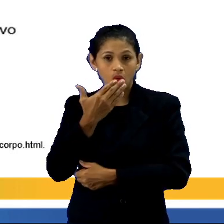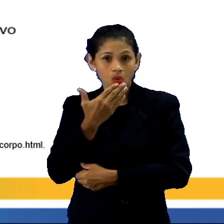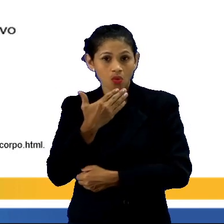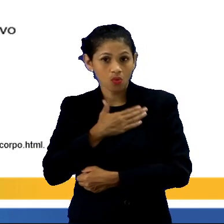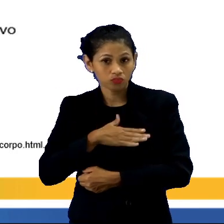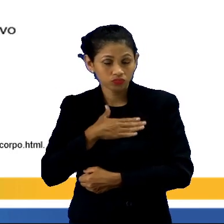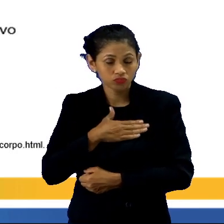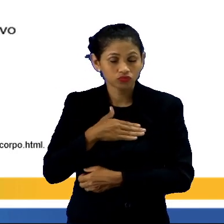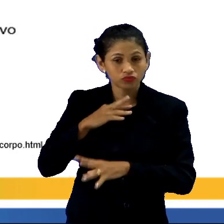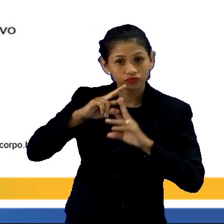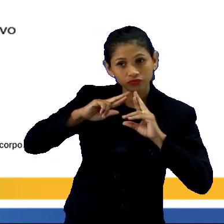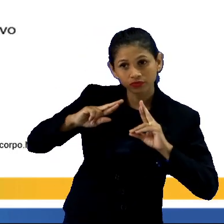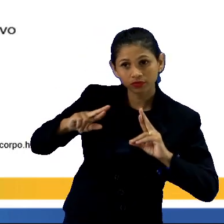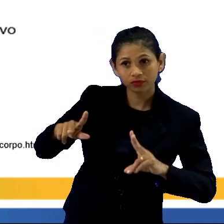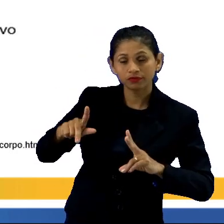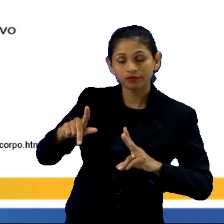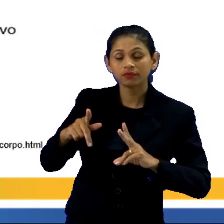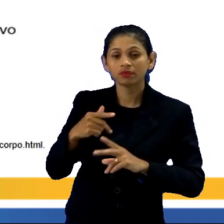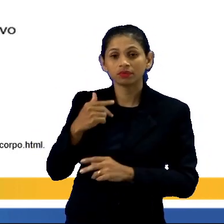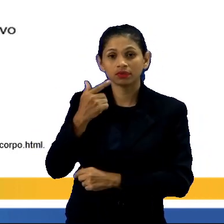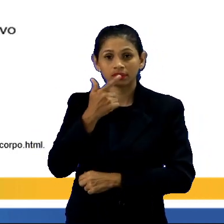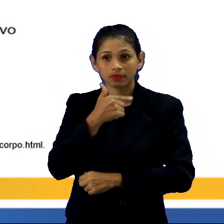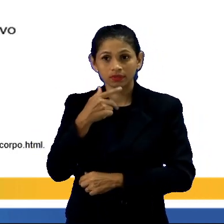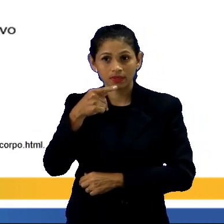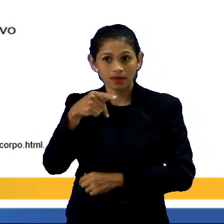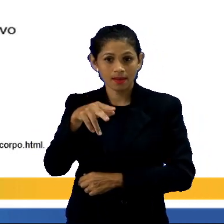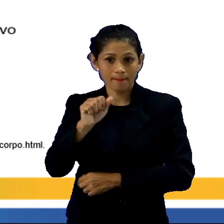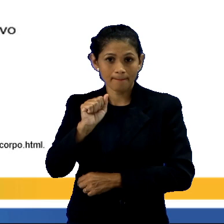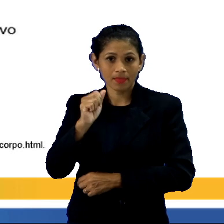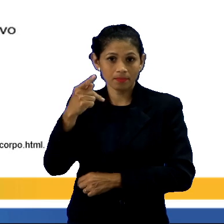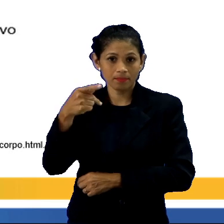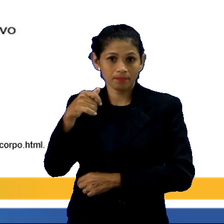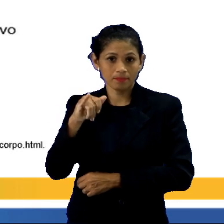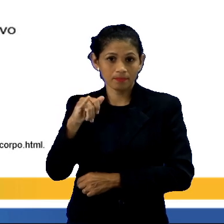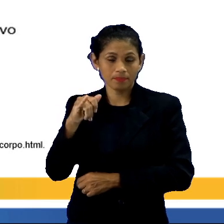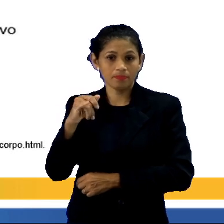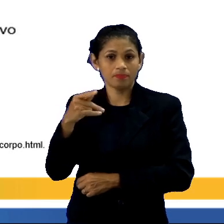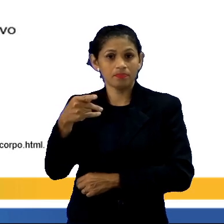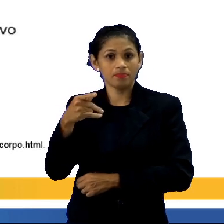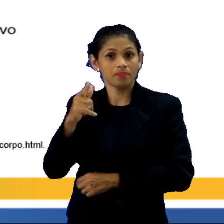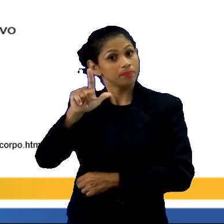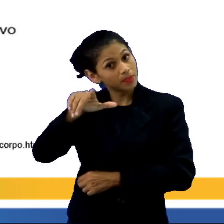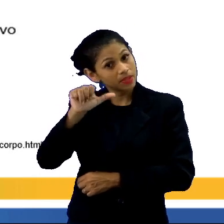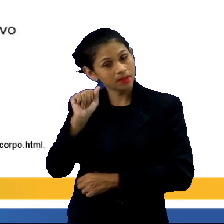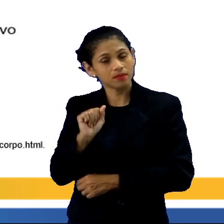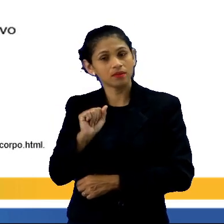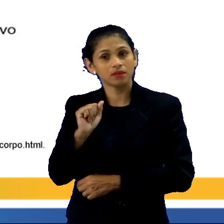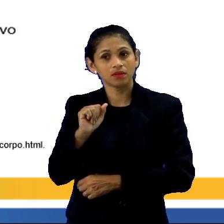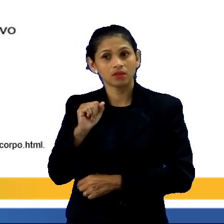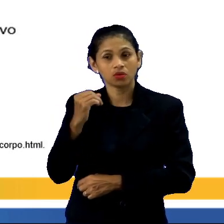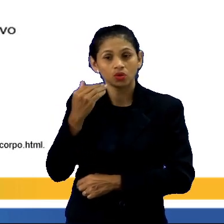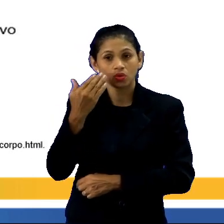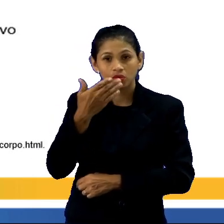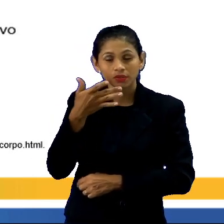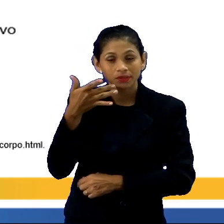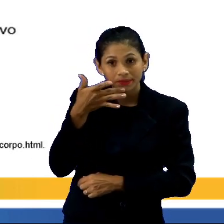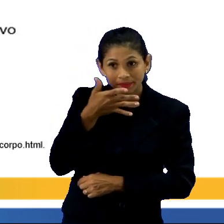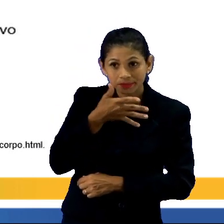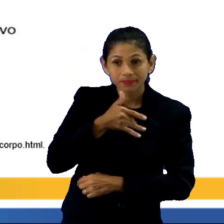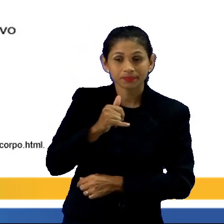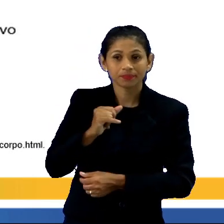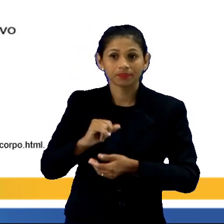às papilas gustatórias que estão presentes na parte de cima da língua, porque nessa parte de cima nós vamos ter os